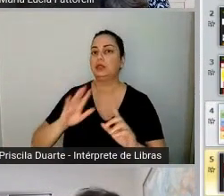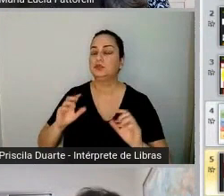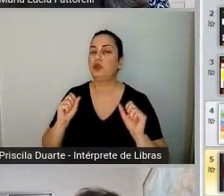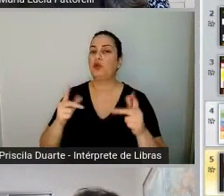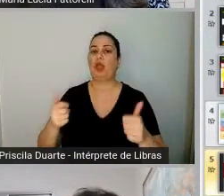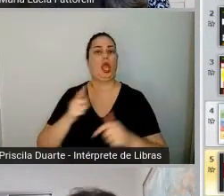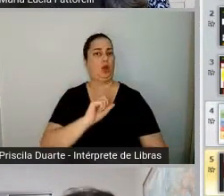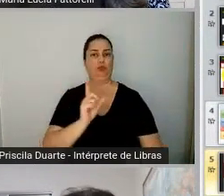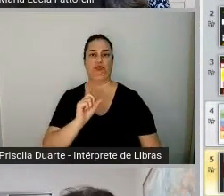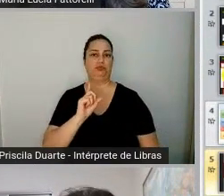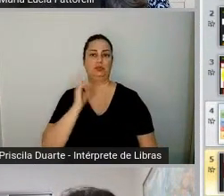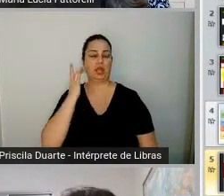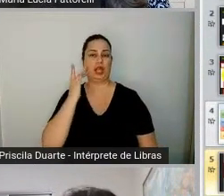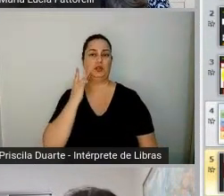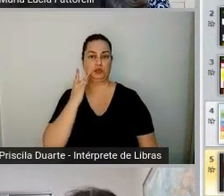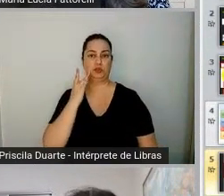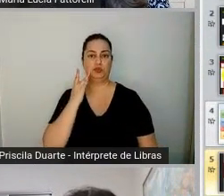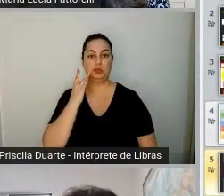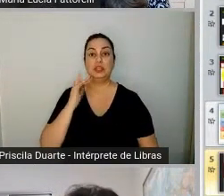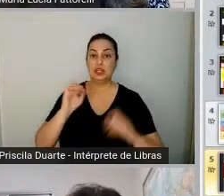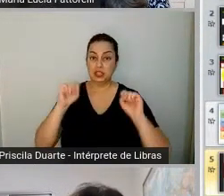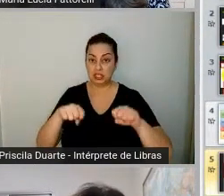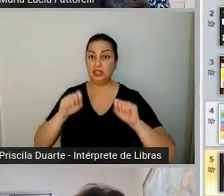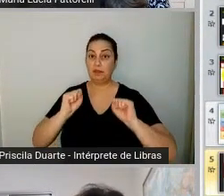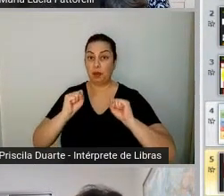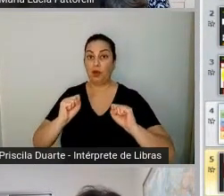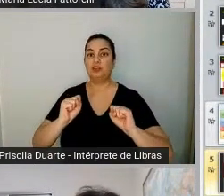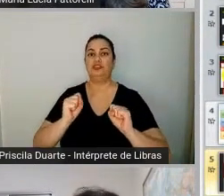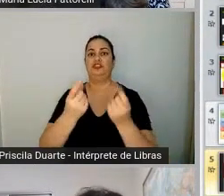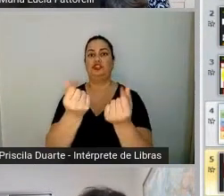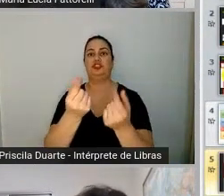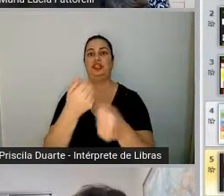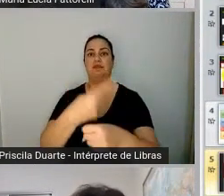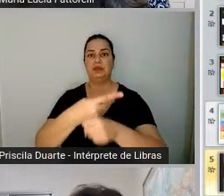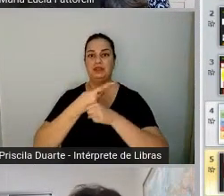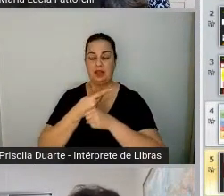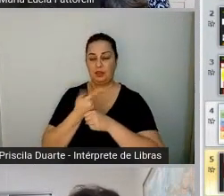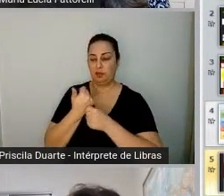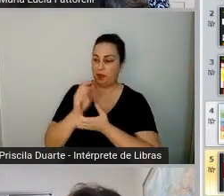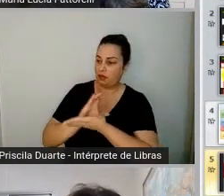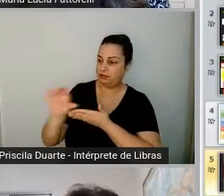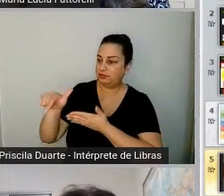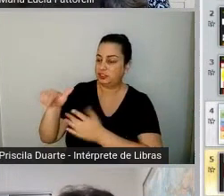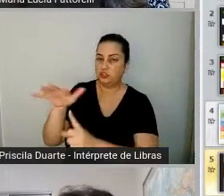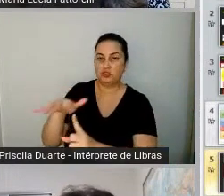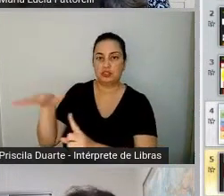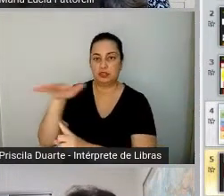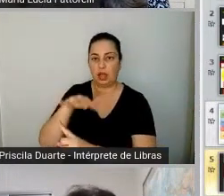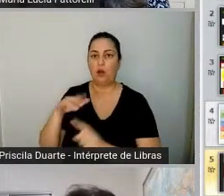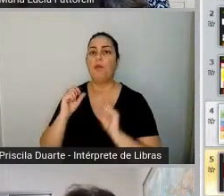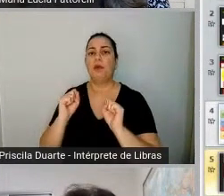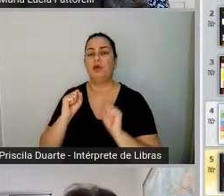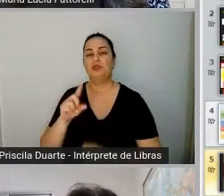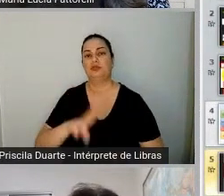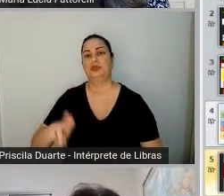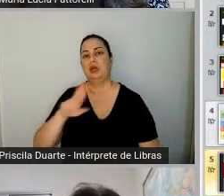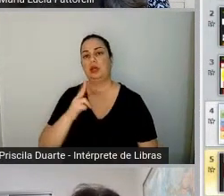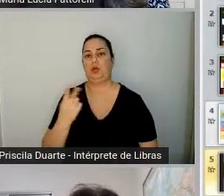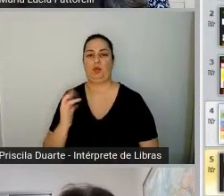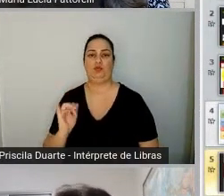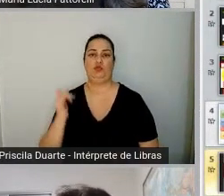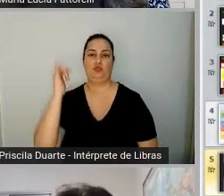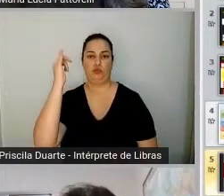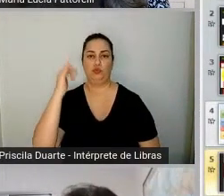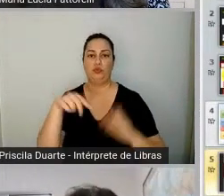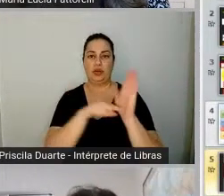pegar empréstimo para investir nas áreas sociais, né, inclusive com juro negativo, né, como outros países fazem, né,